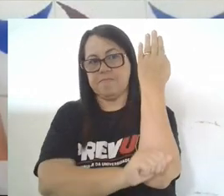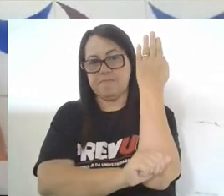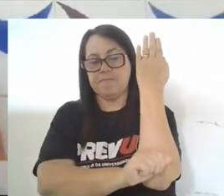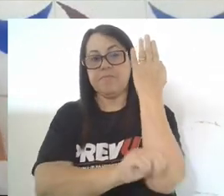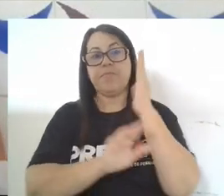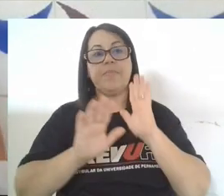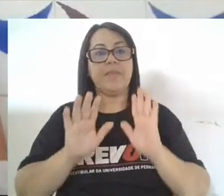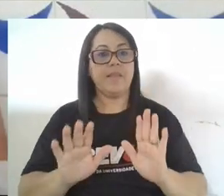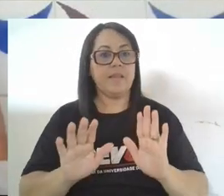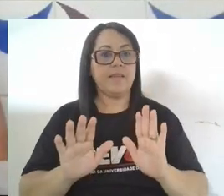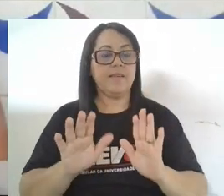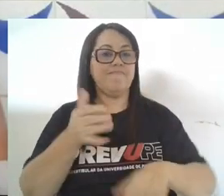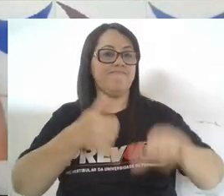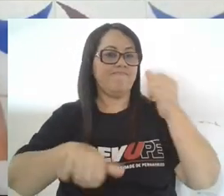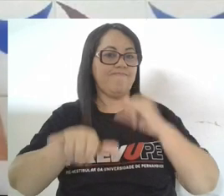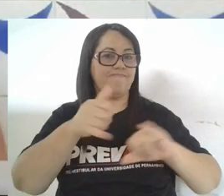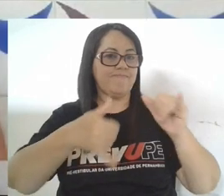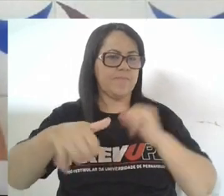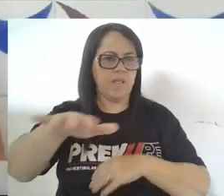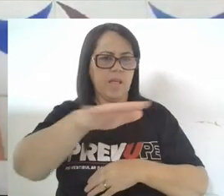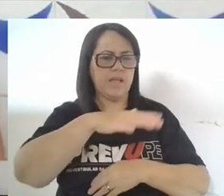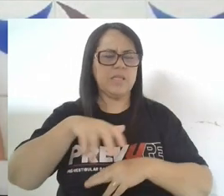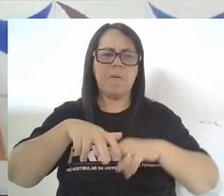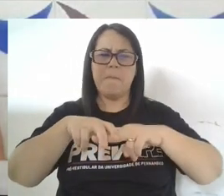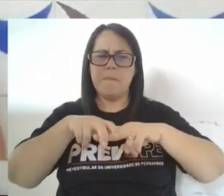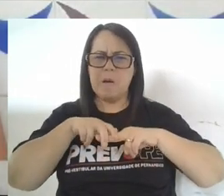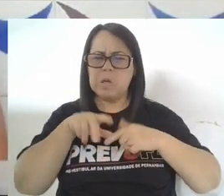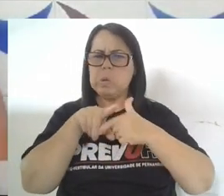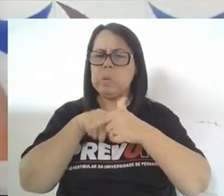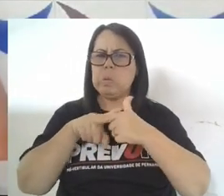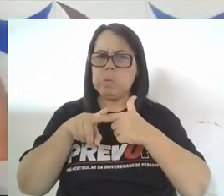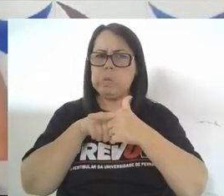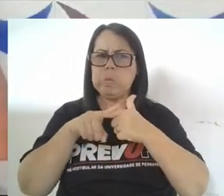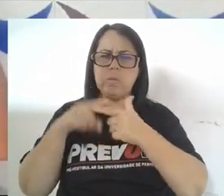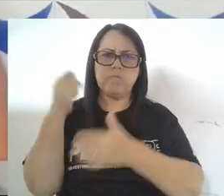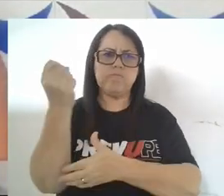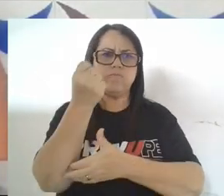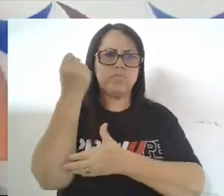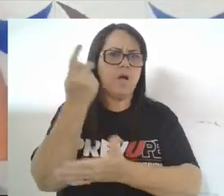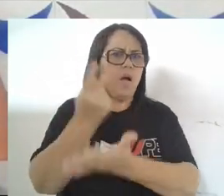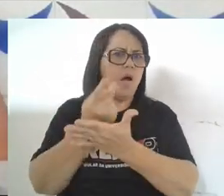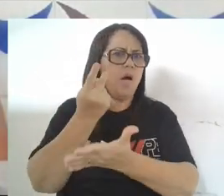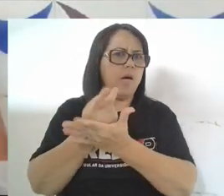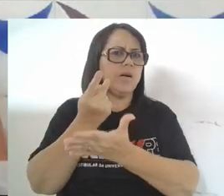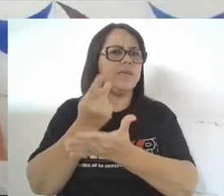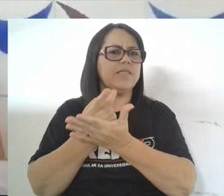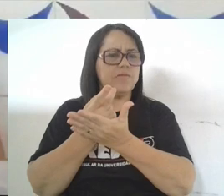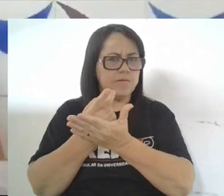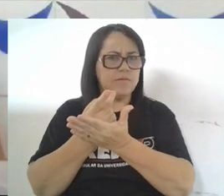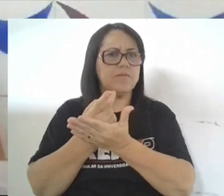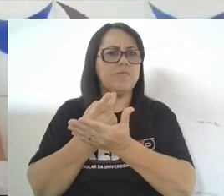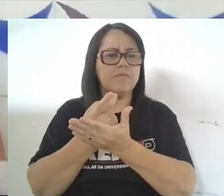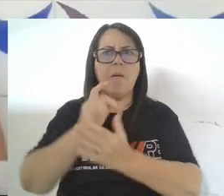No assunto química ambiental, dada a gravidade alarmante das tragédias provocadas pelo